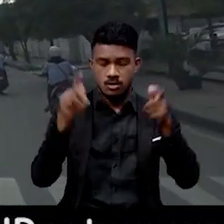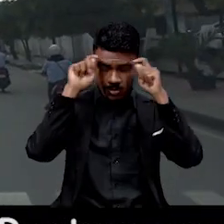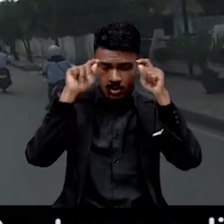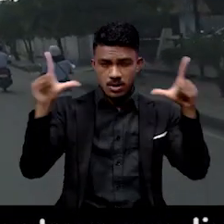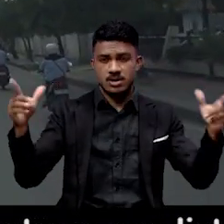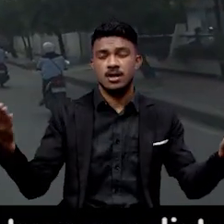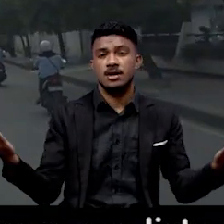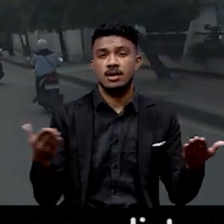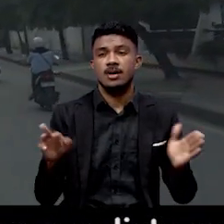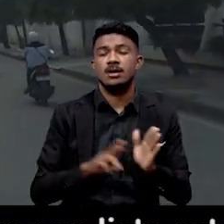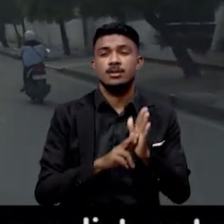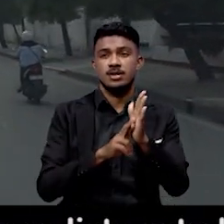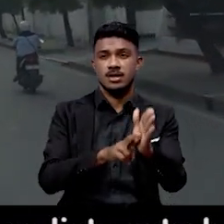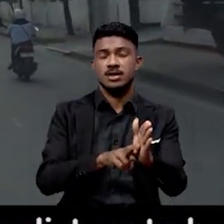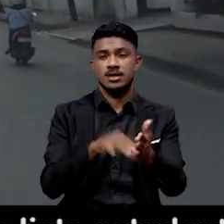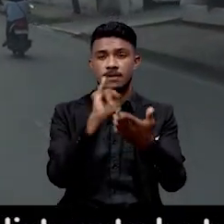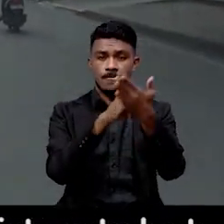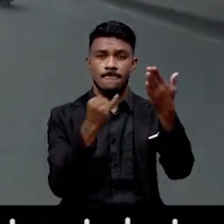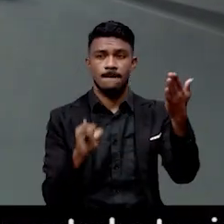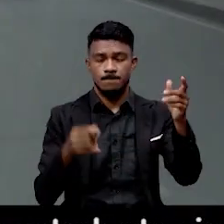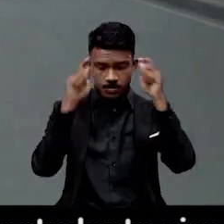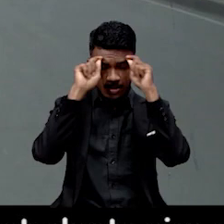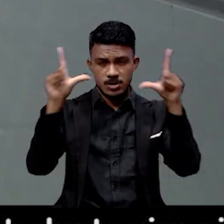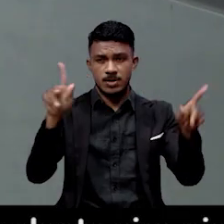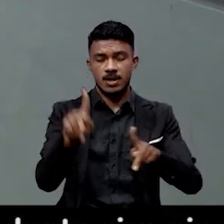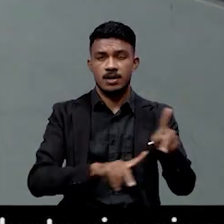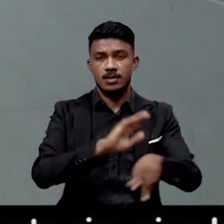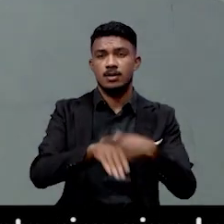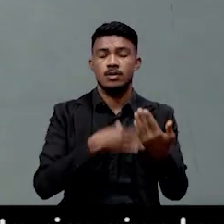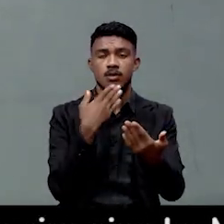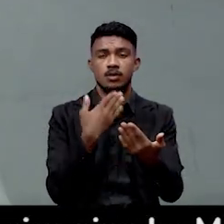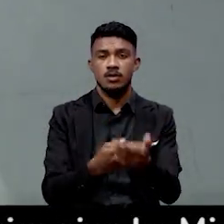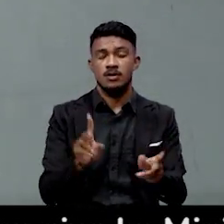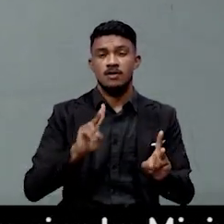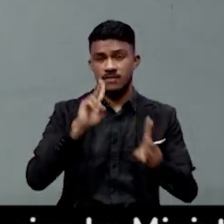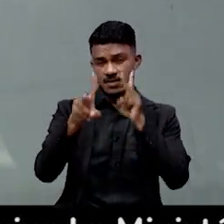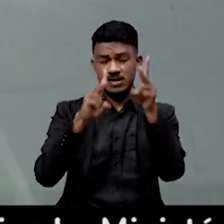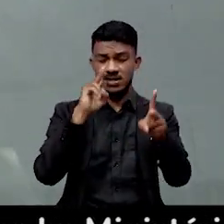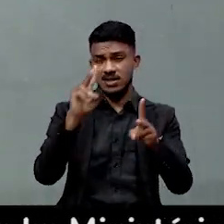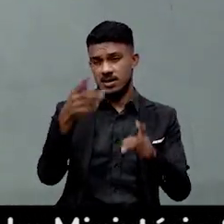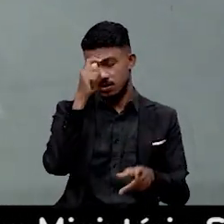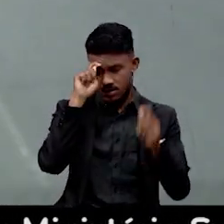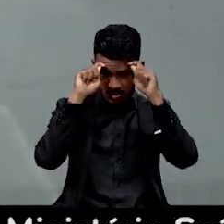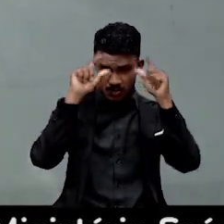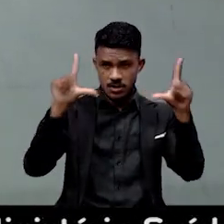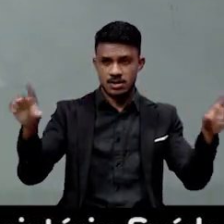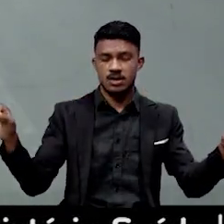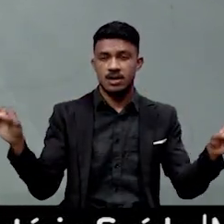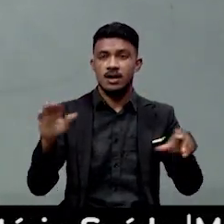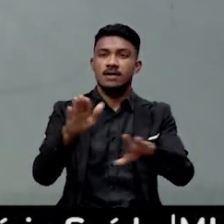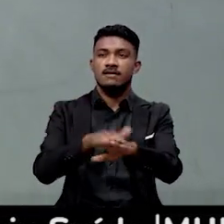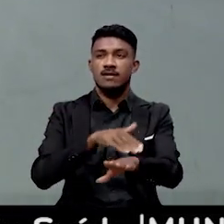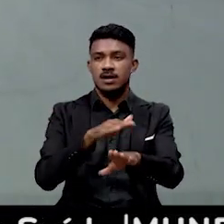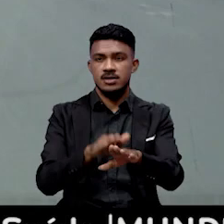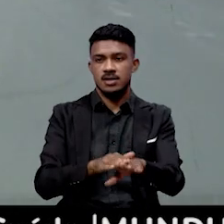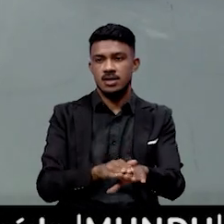nebe representa imagen sidadi Timor-Leste ba ema hotu, nebe visita Timor-Leste. La fasel tamba,